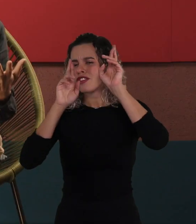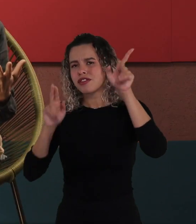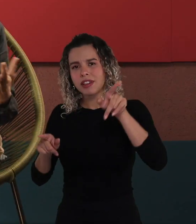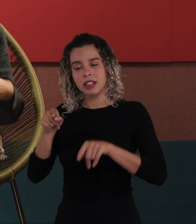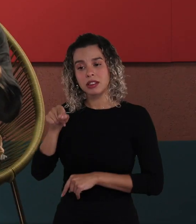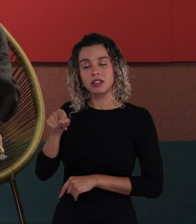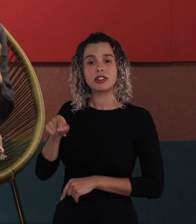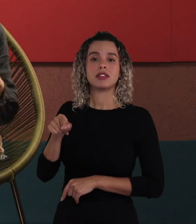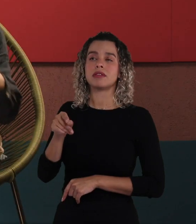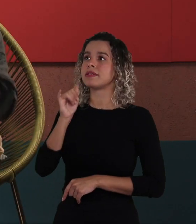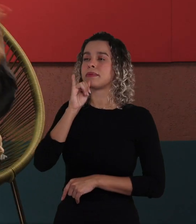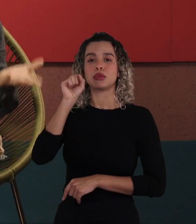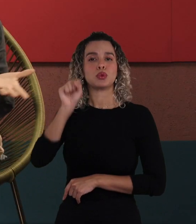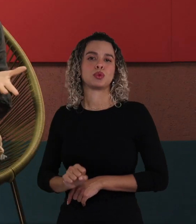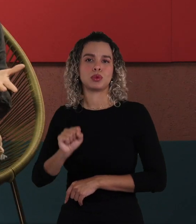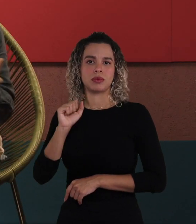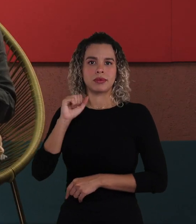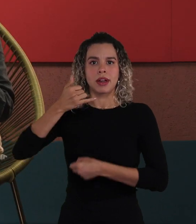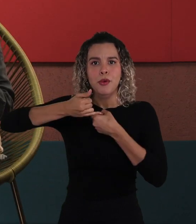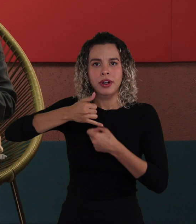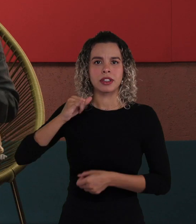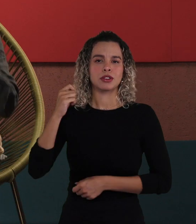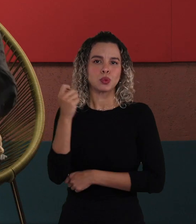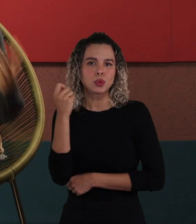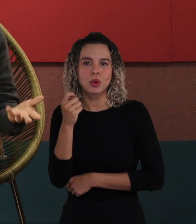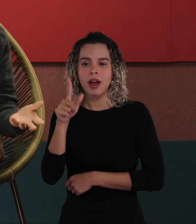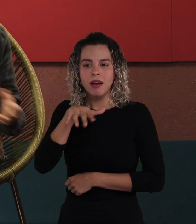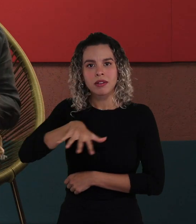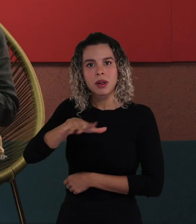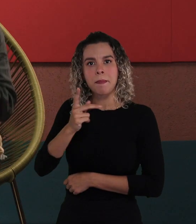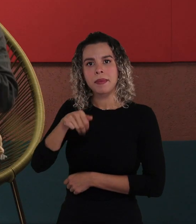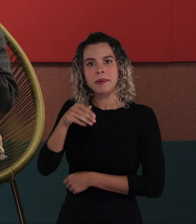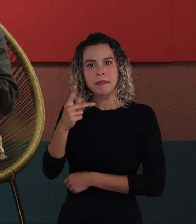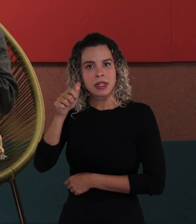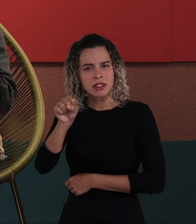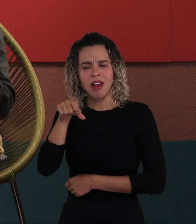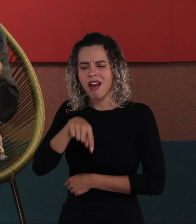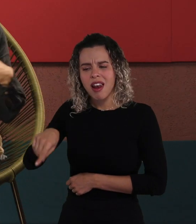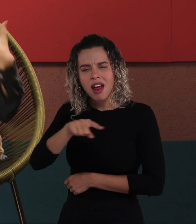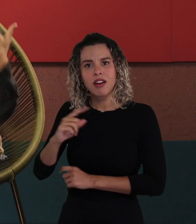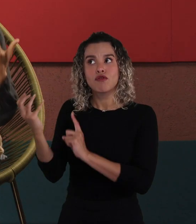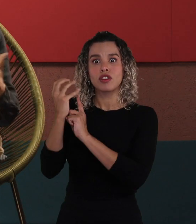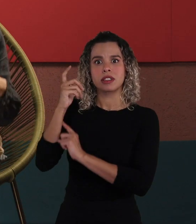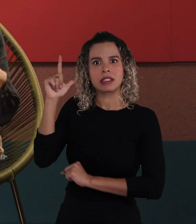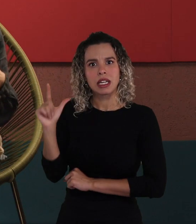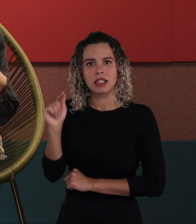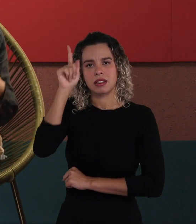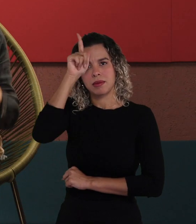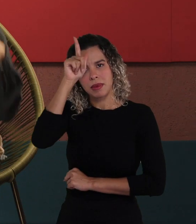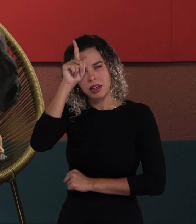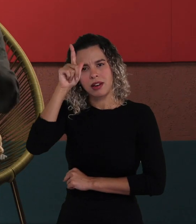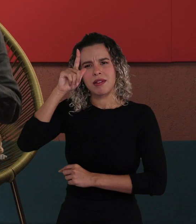totalmente diferente de uma alimentação, por exemplo, do sul do Brasil, do Rio Grande do Sul, da região do Pampas, que tem uma grande influência